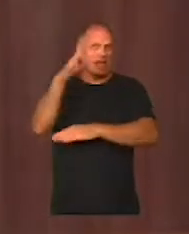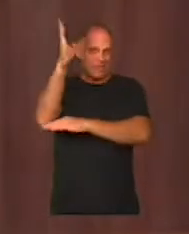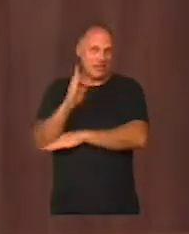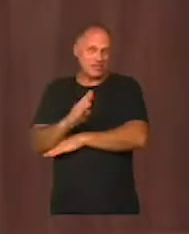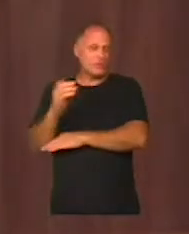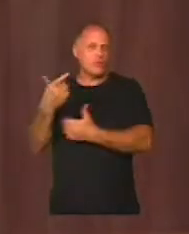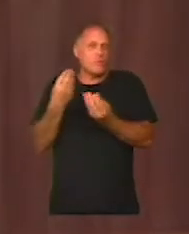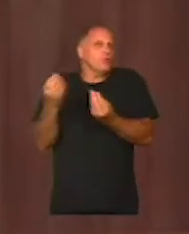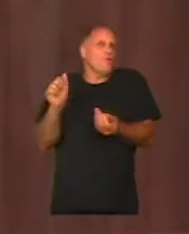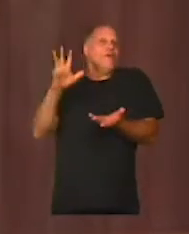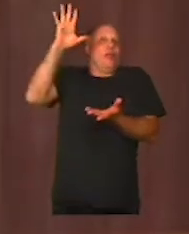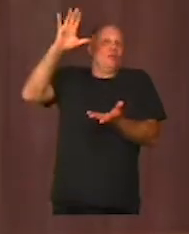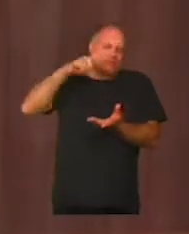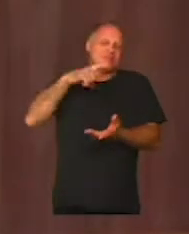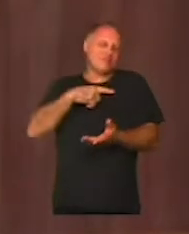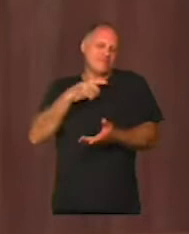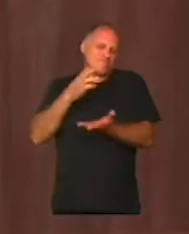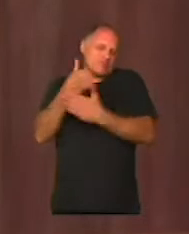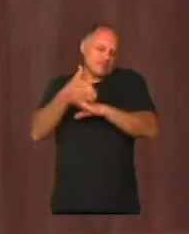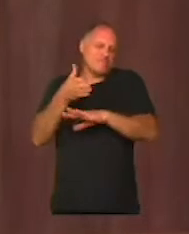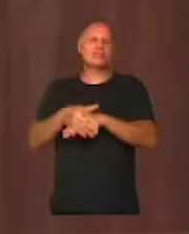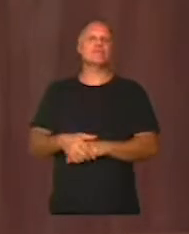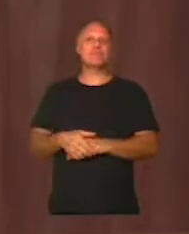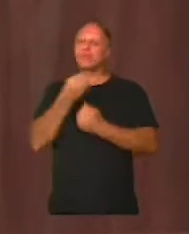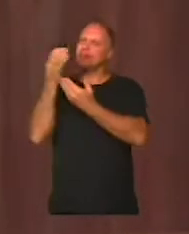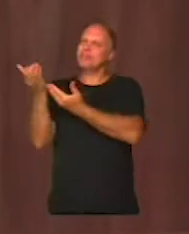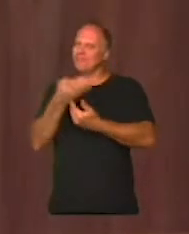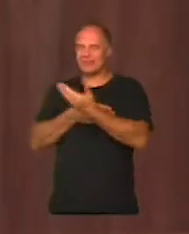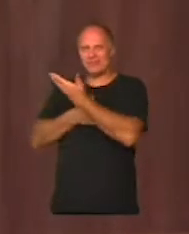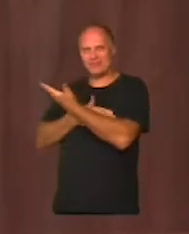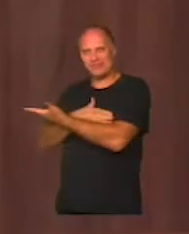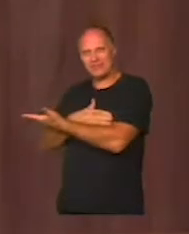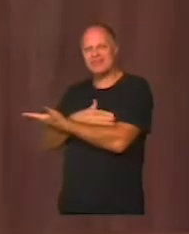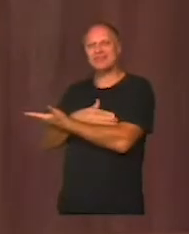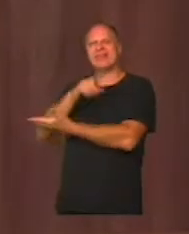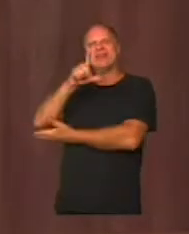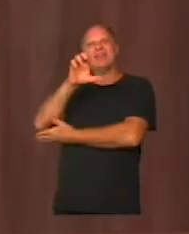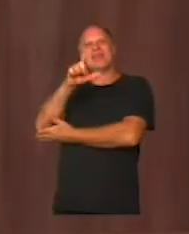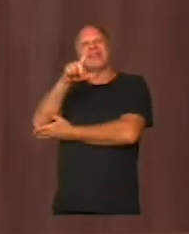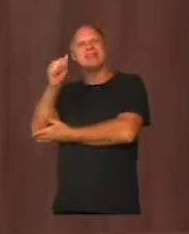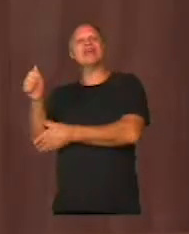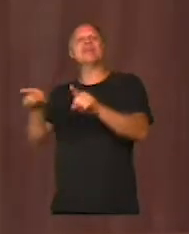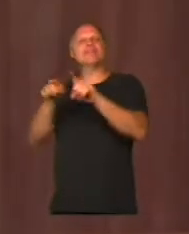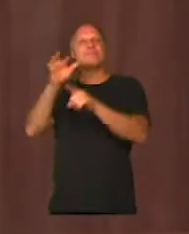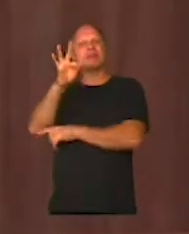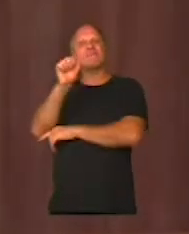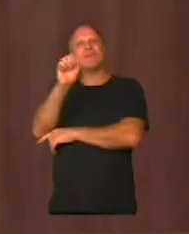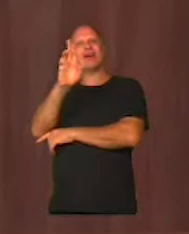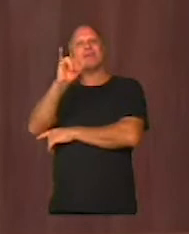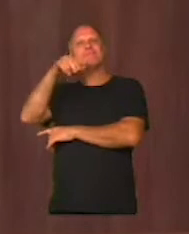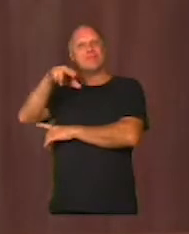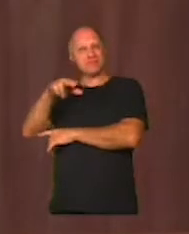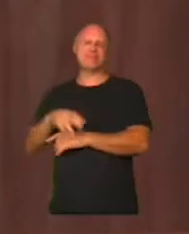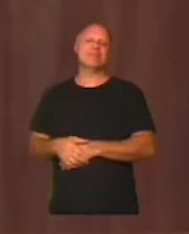tão bem valorizada assim. Então sejam muito bem-vindos ao Viver Plenamente de hoje, Leila e Fábio. E Fábio, me conta um pouquinho, tô